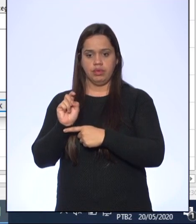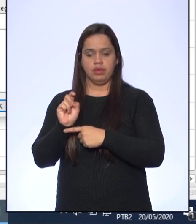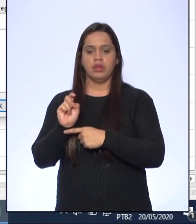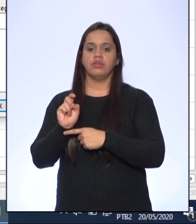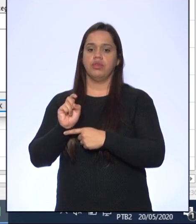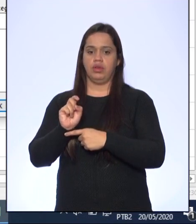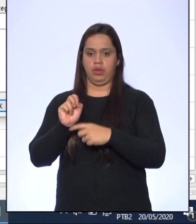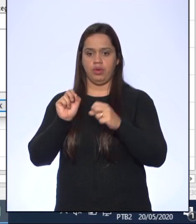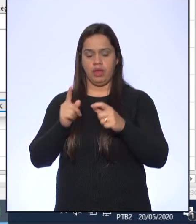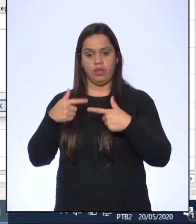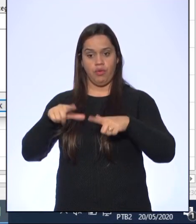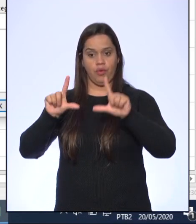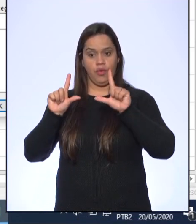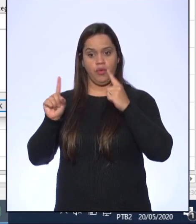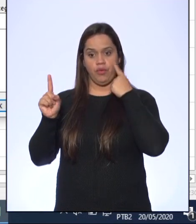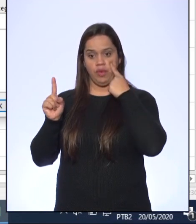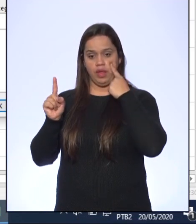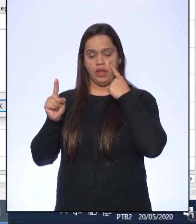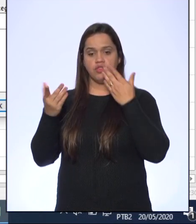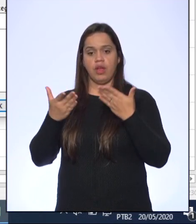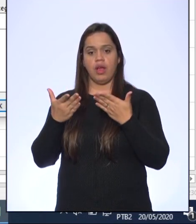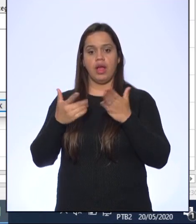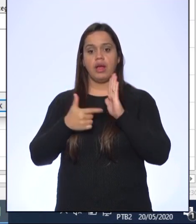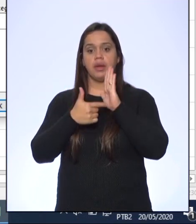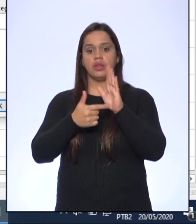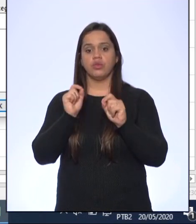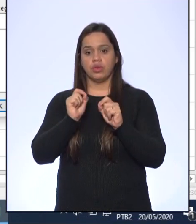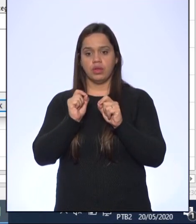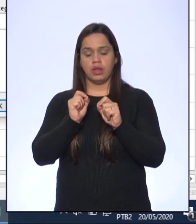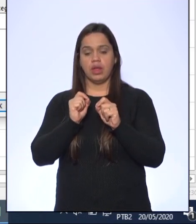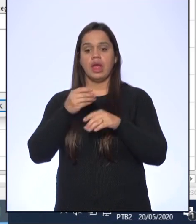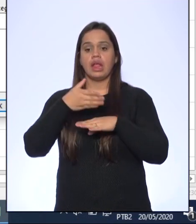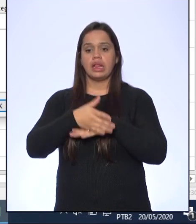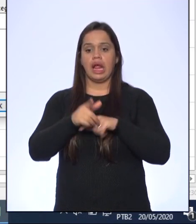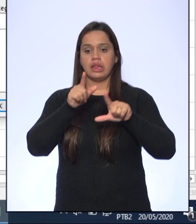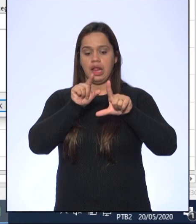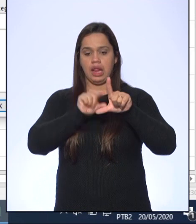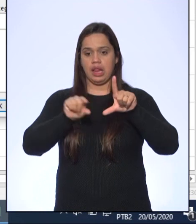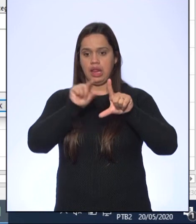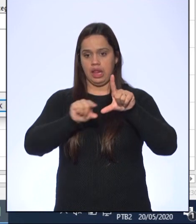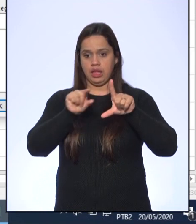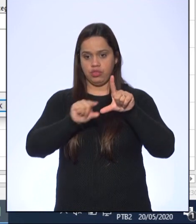selecionou. Então, onde está escrito entrada da legenda, está